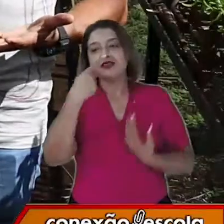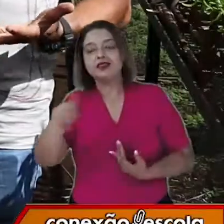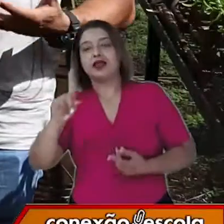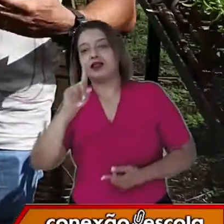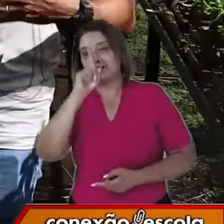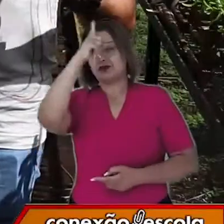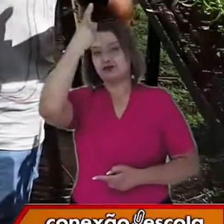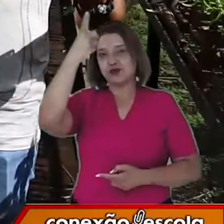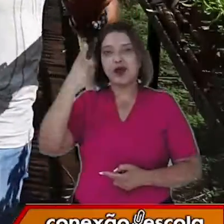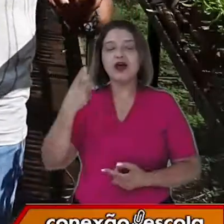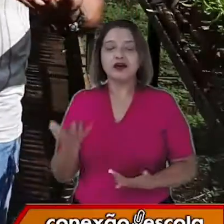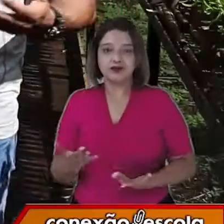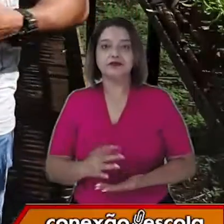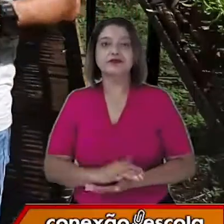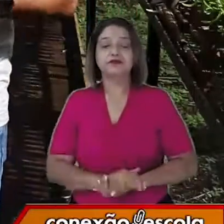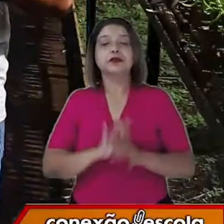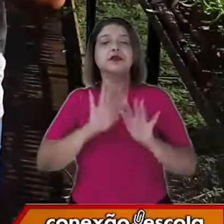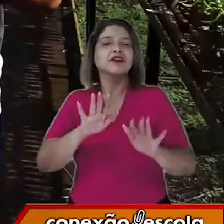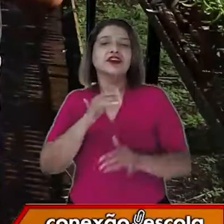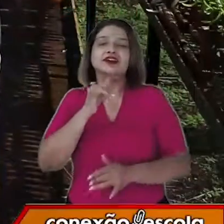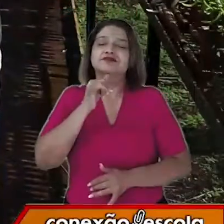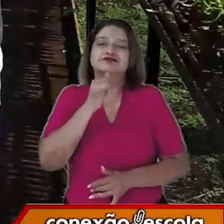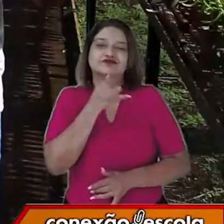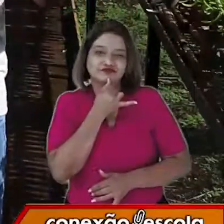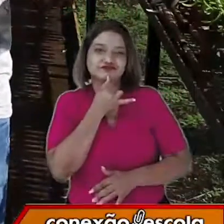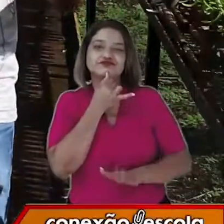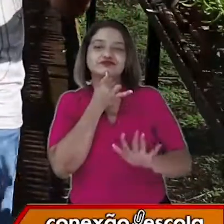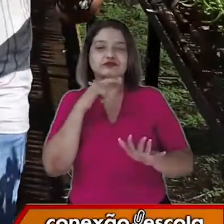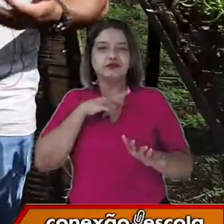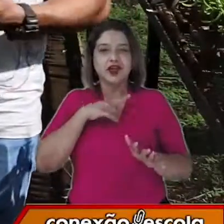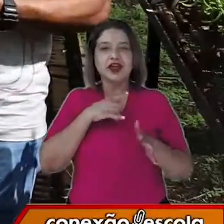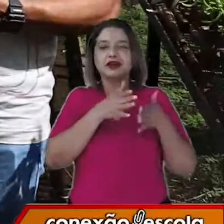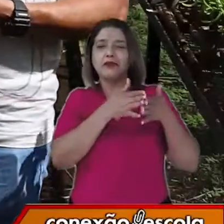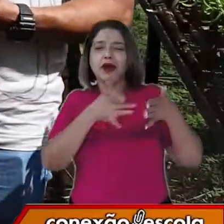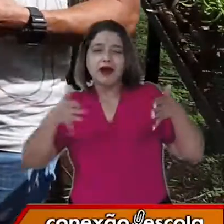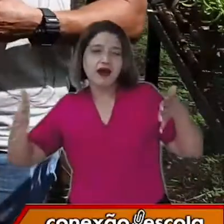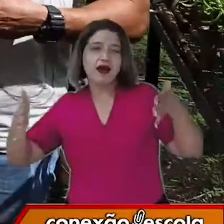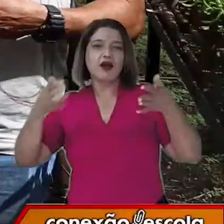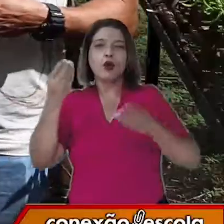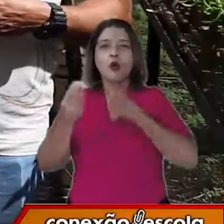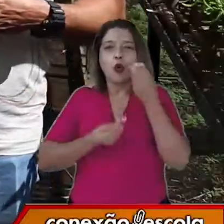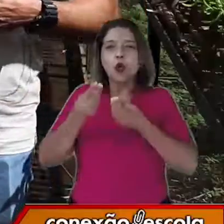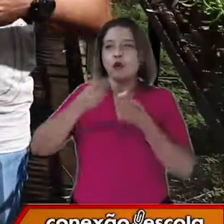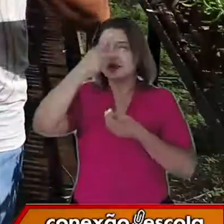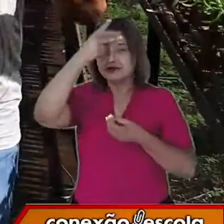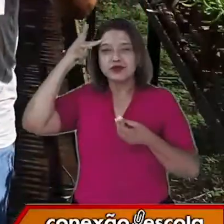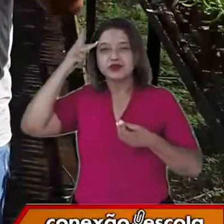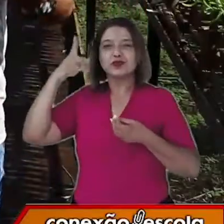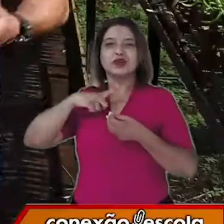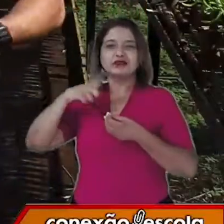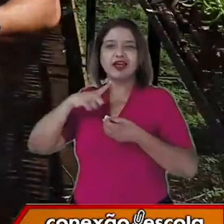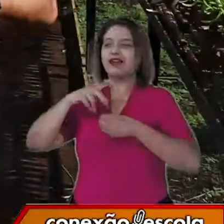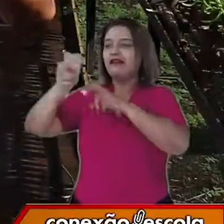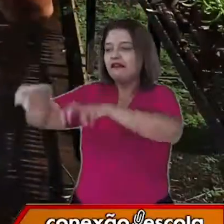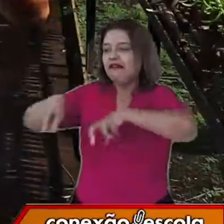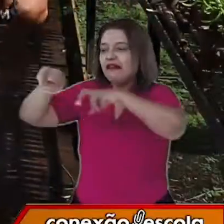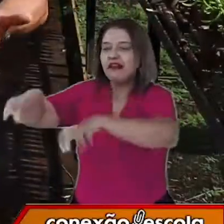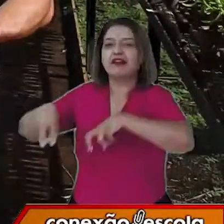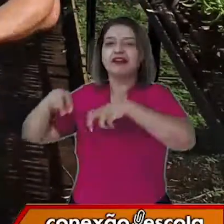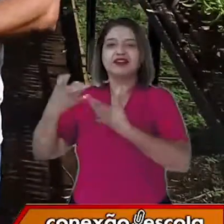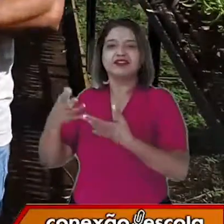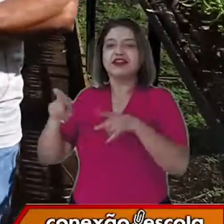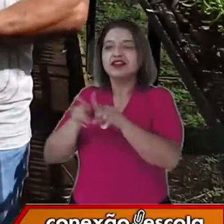natural. Só que, infelizmente, em função de todo o processo de ocupação, tanto por pastagem, lavouras, as